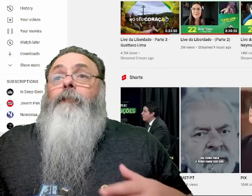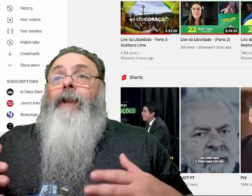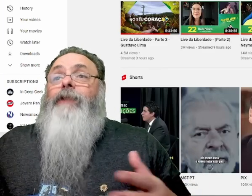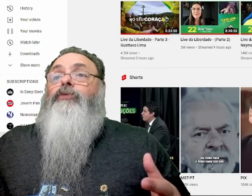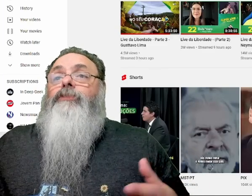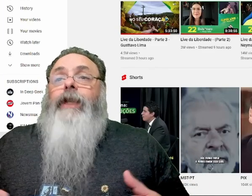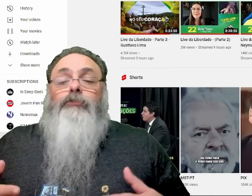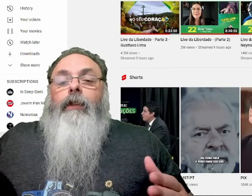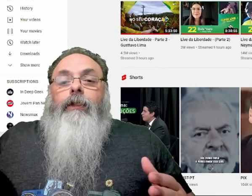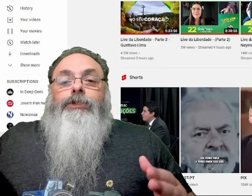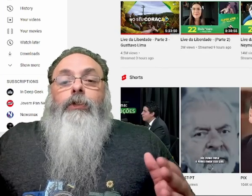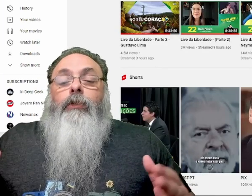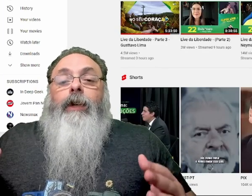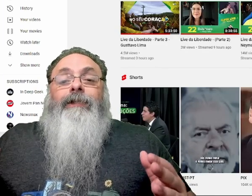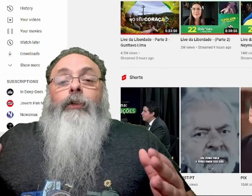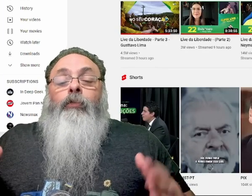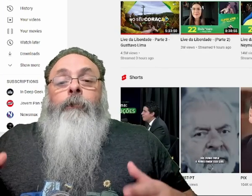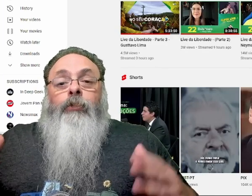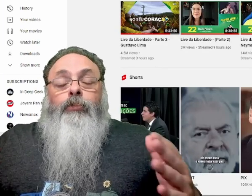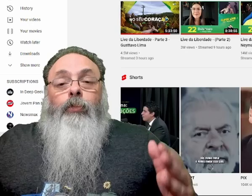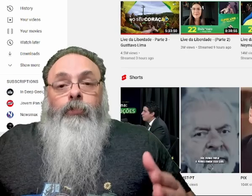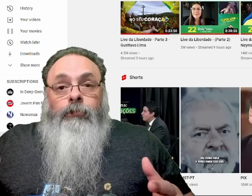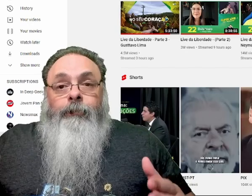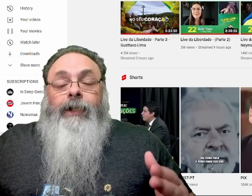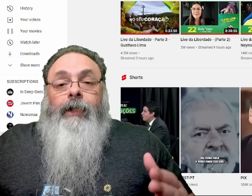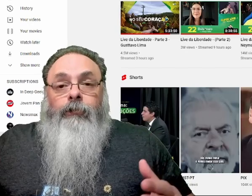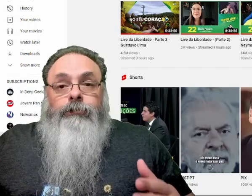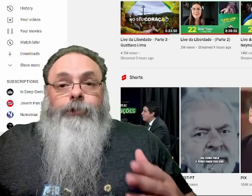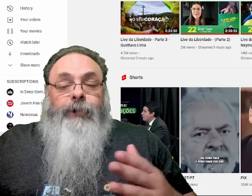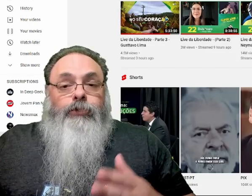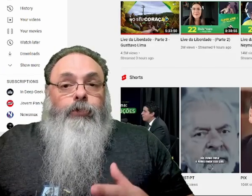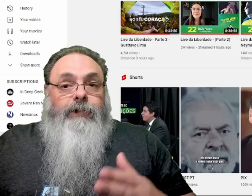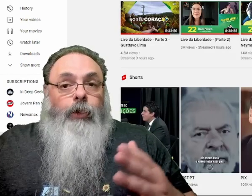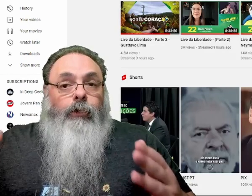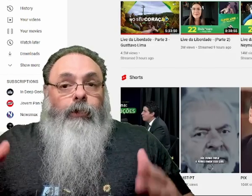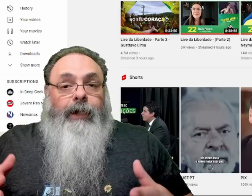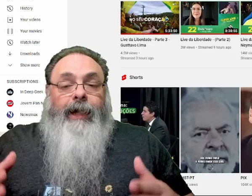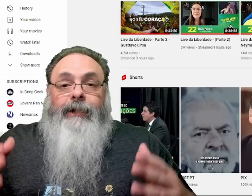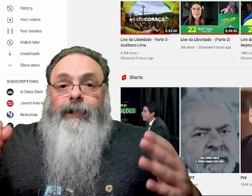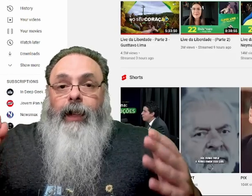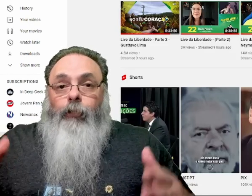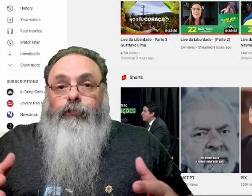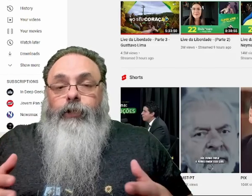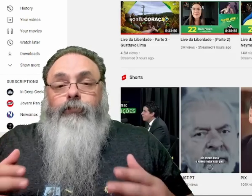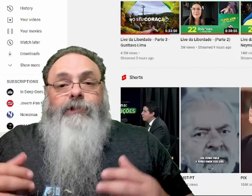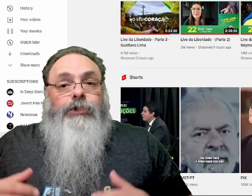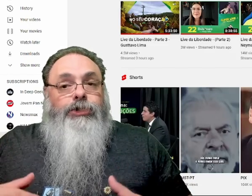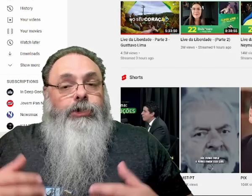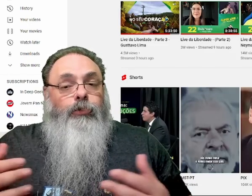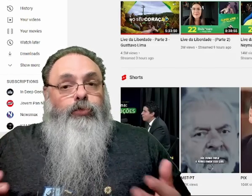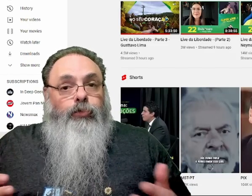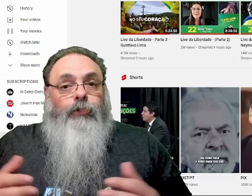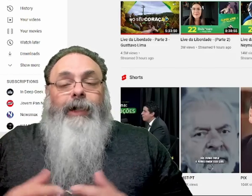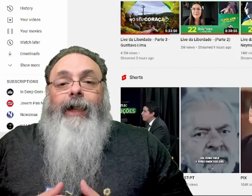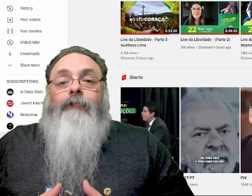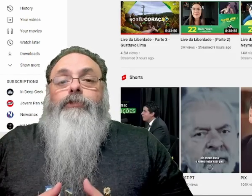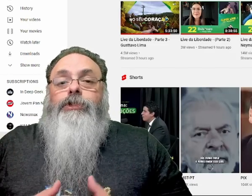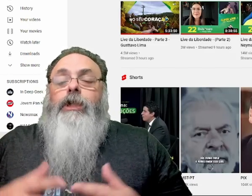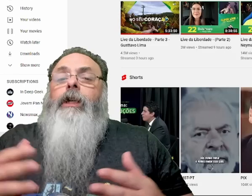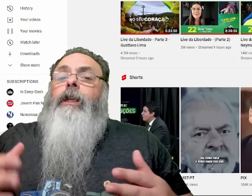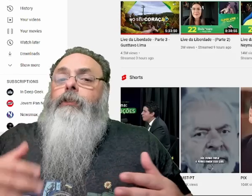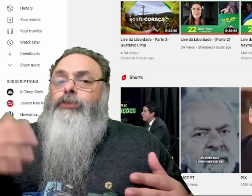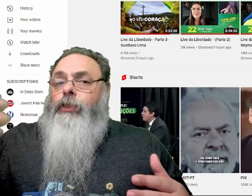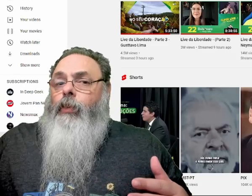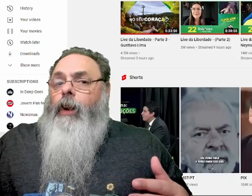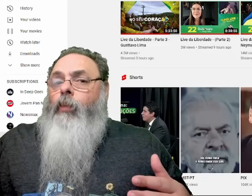foi a que teve mais sucesso chegou a ter um ponto um milhão de pessoas online ao vivo assistindo junto a Live